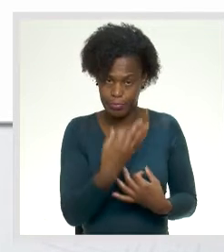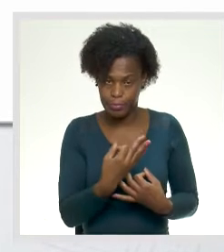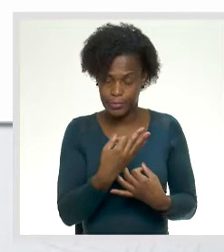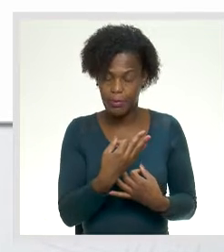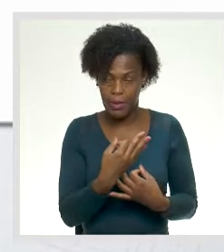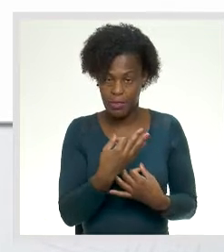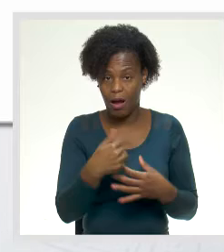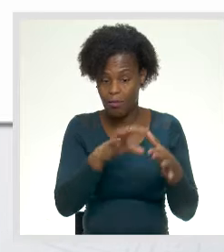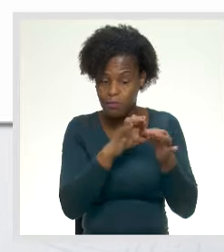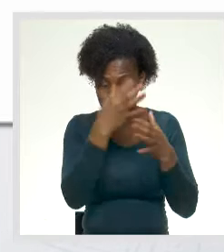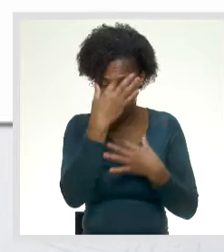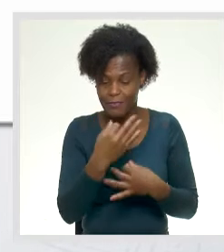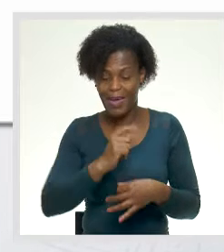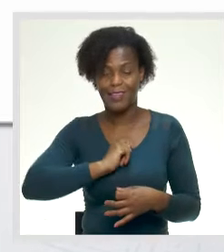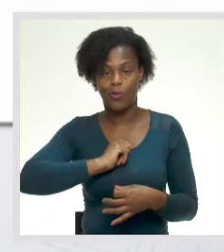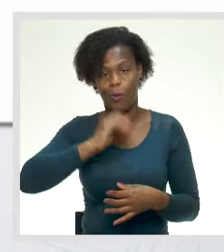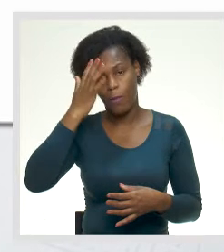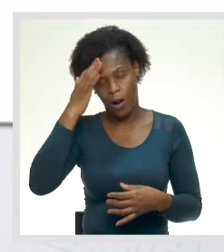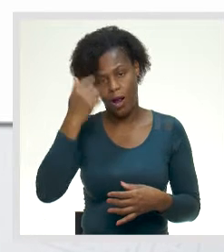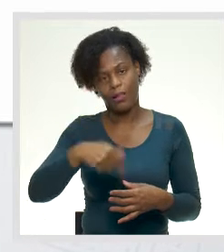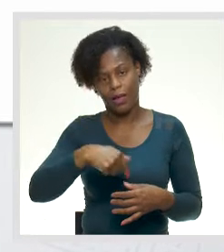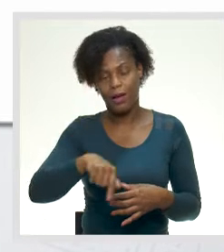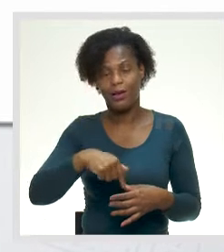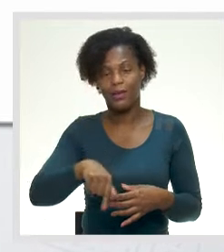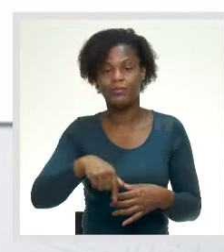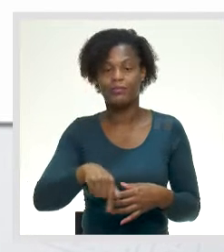comportamento cívico, ético e moral